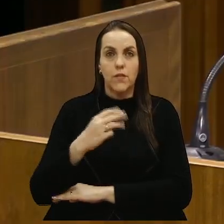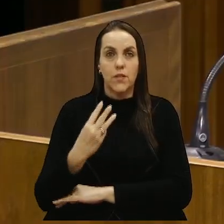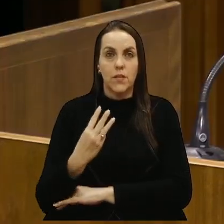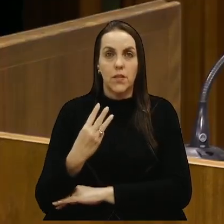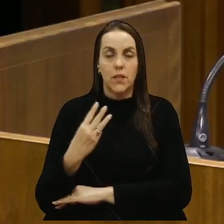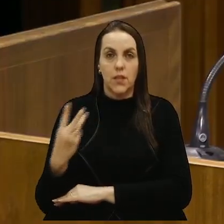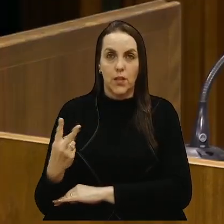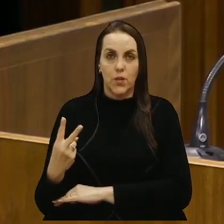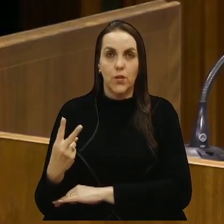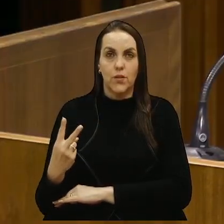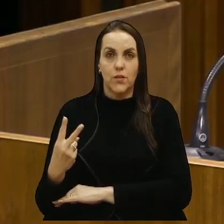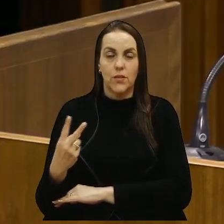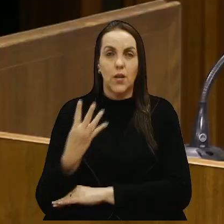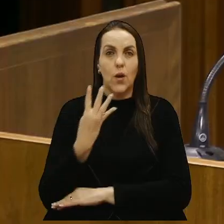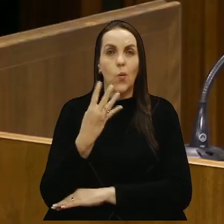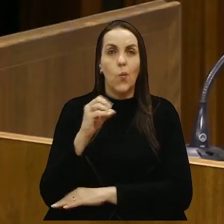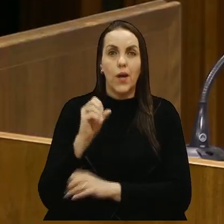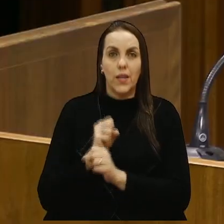1932,